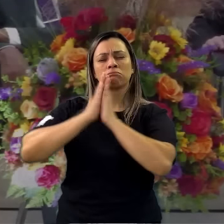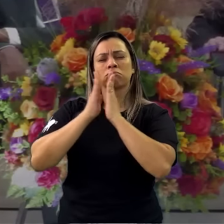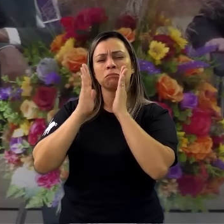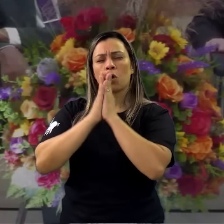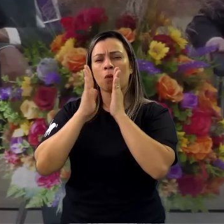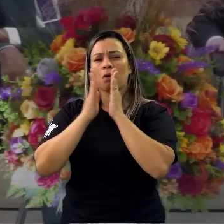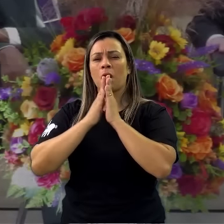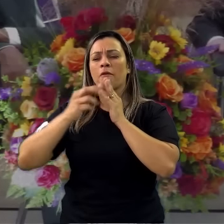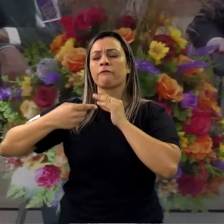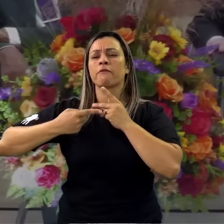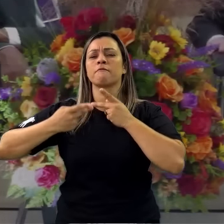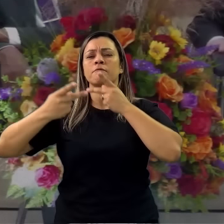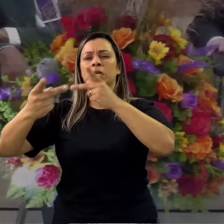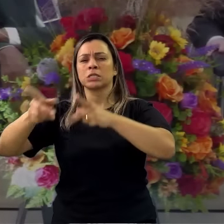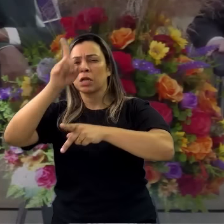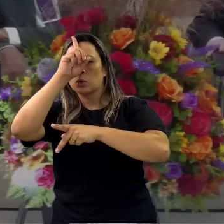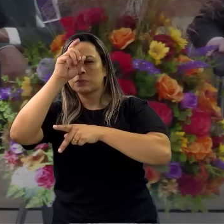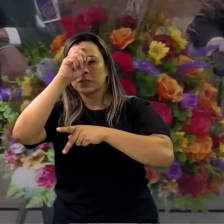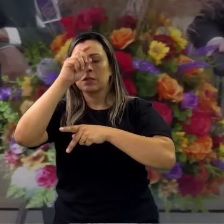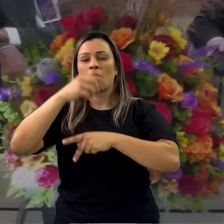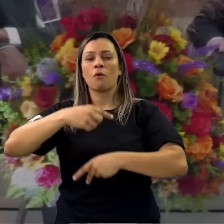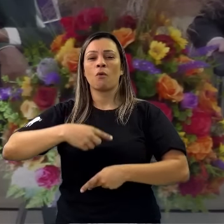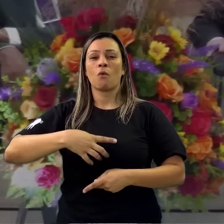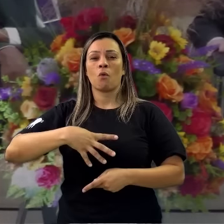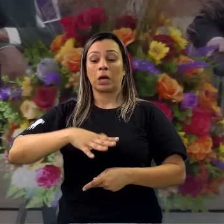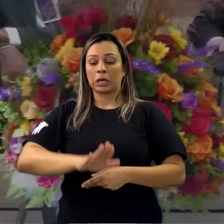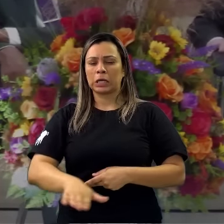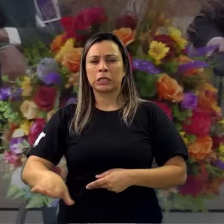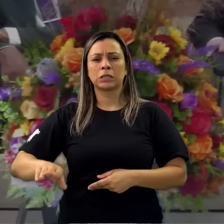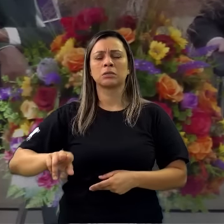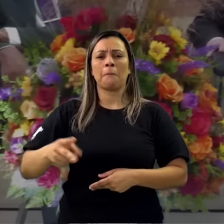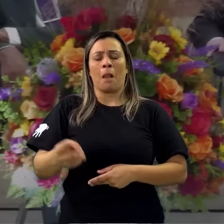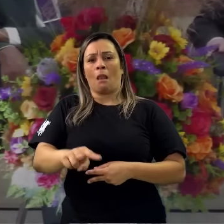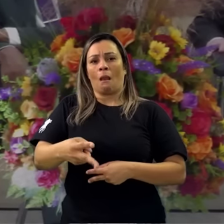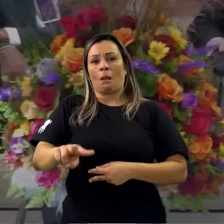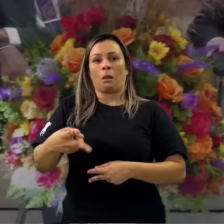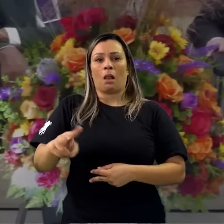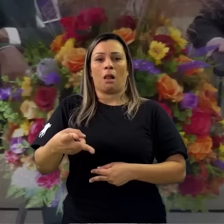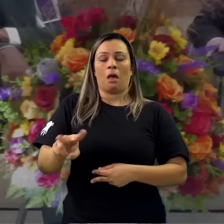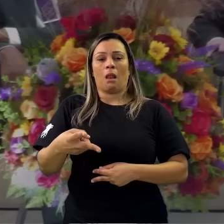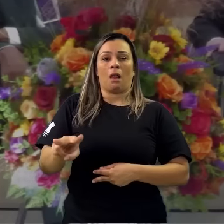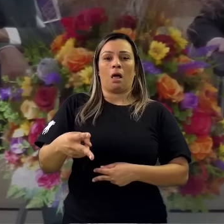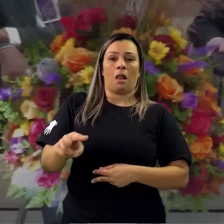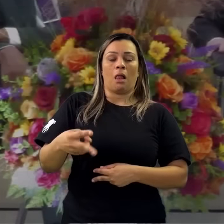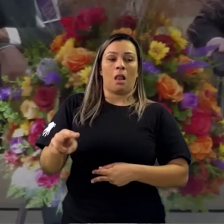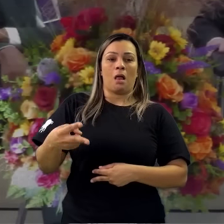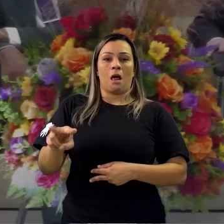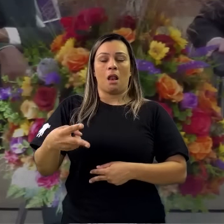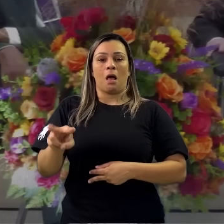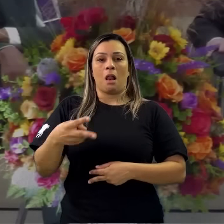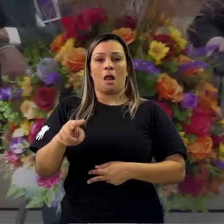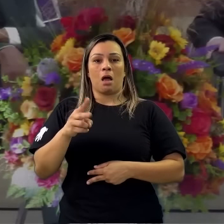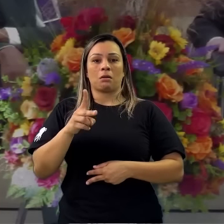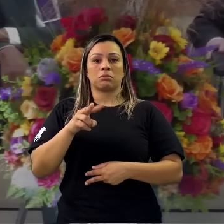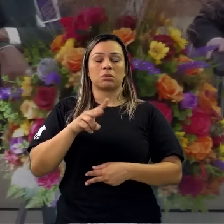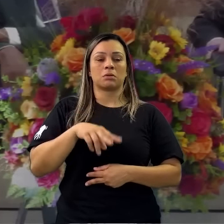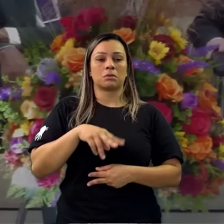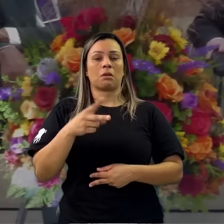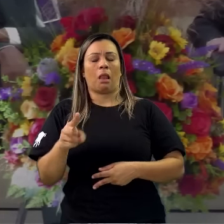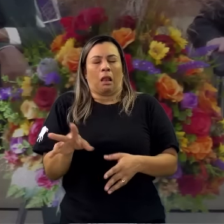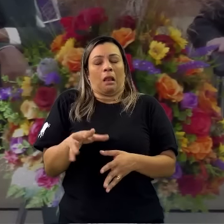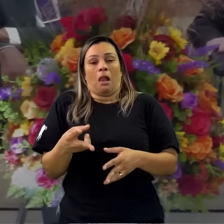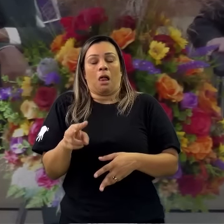no Hospital criança convulsionando minha prima chegar e falar assim tá convulsionando 13 anos entrou na piscina escondida da mãe depois do almoço tá